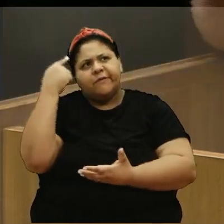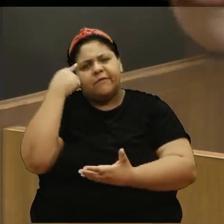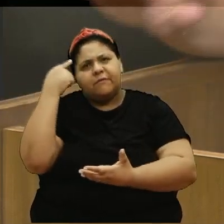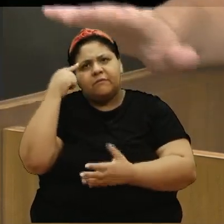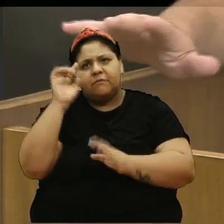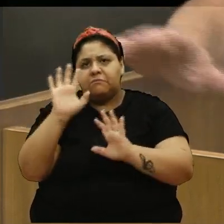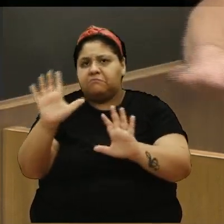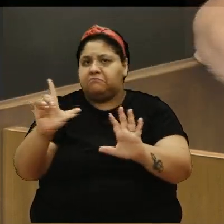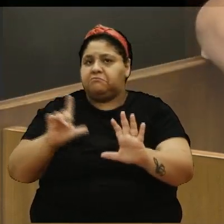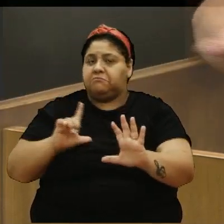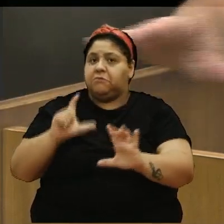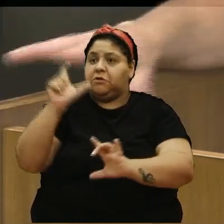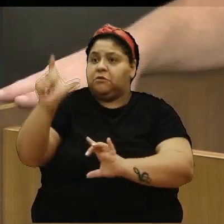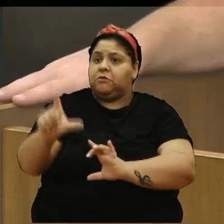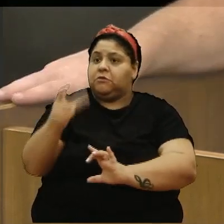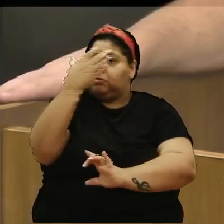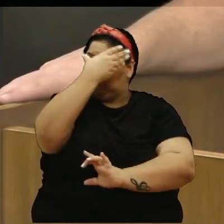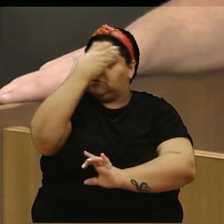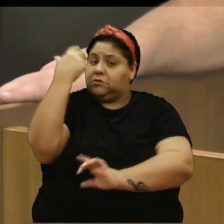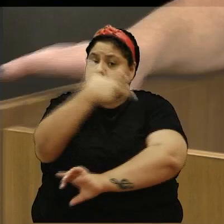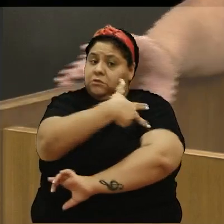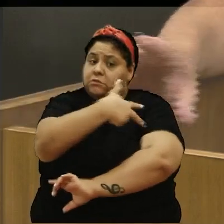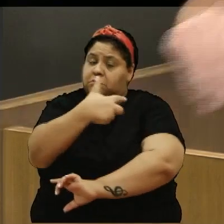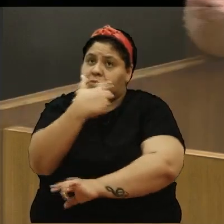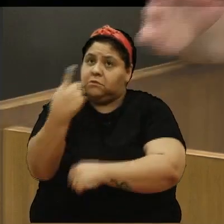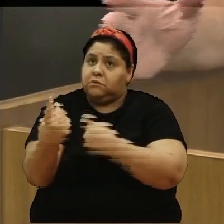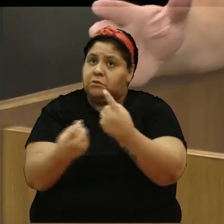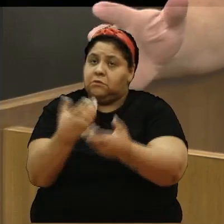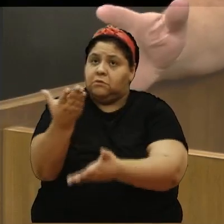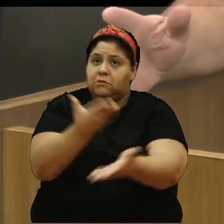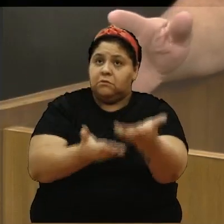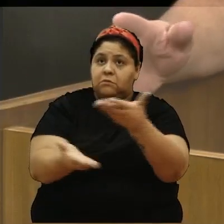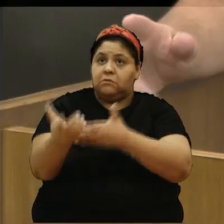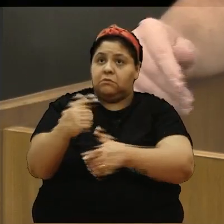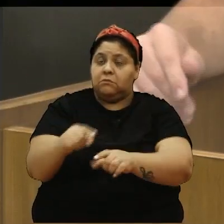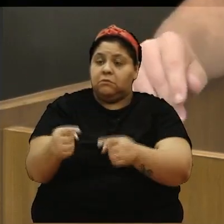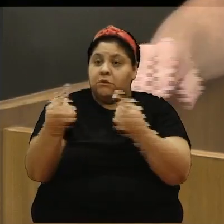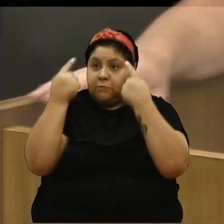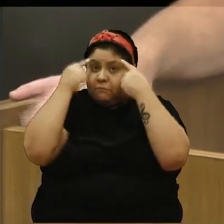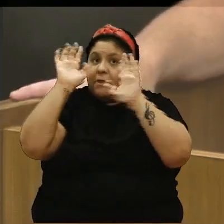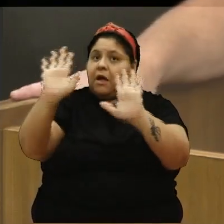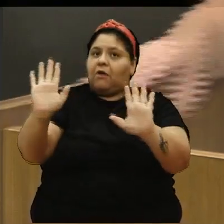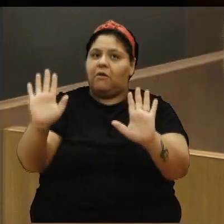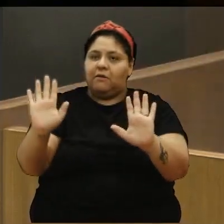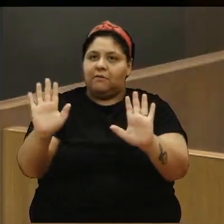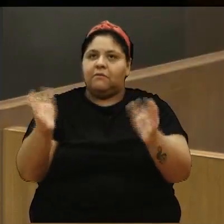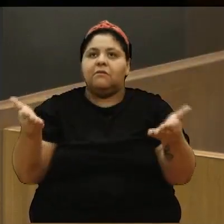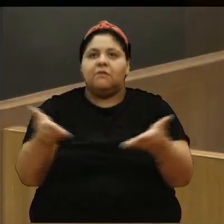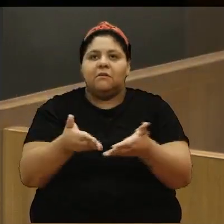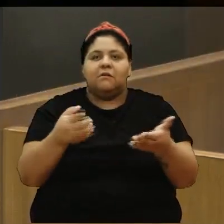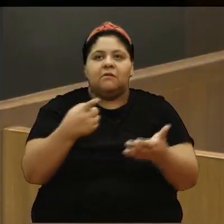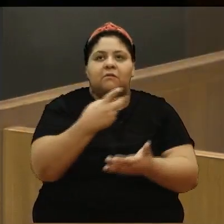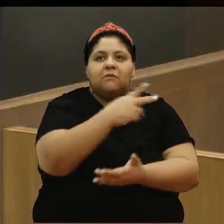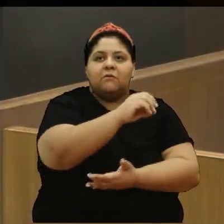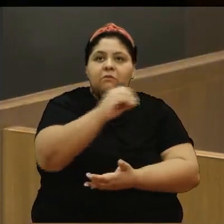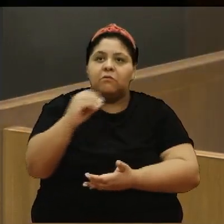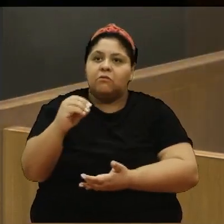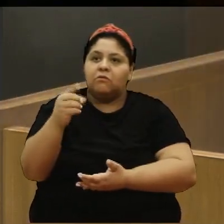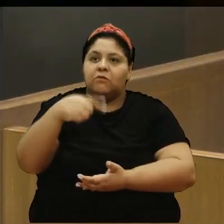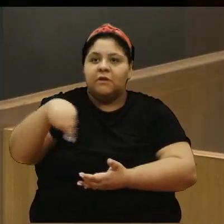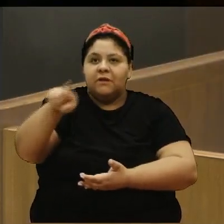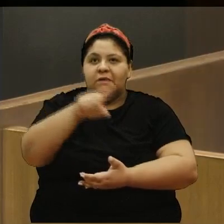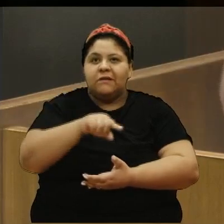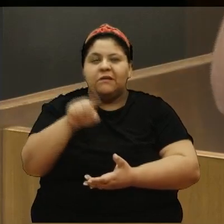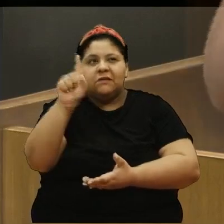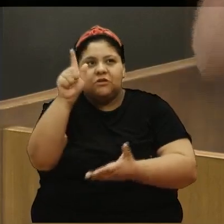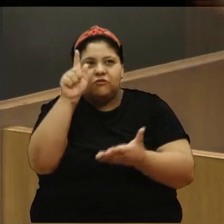repente tinha alguém que esqueceu de pegar algum exame ou alguma consulta marcada e se antenou agora. Então, na verdade, essas 1.200 pessoas, se a gente for colocar